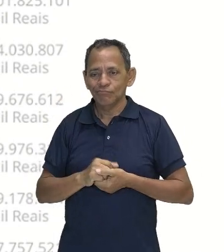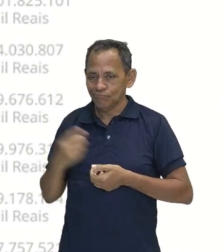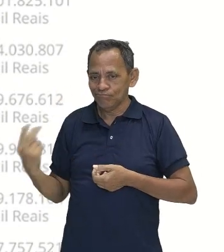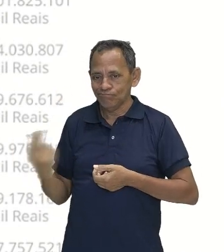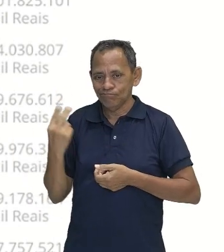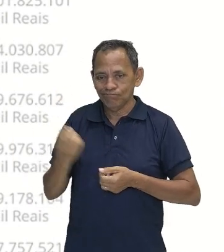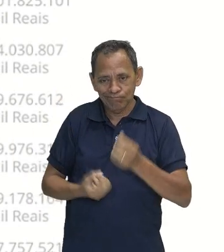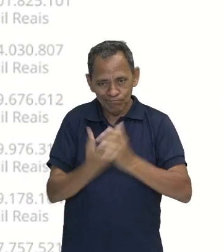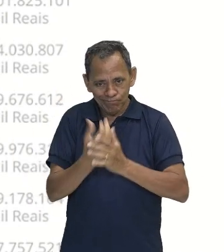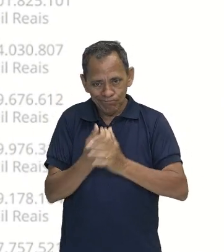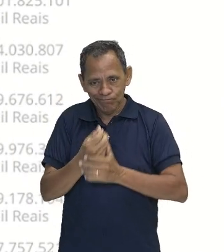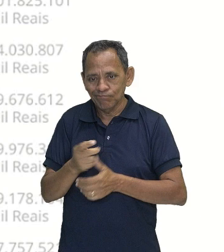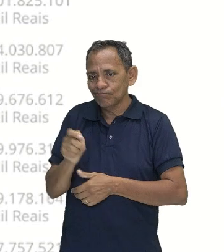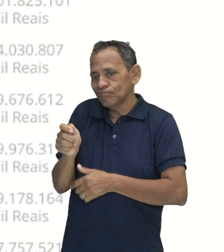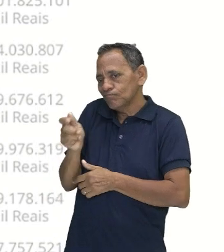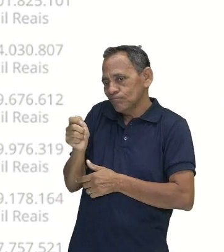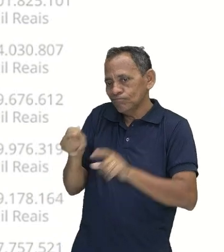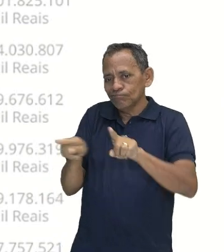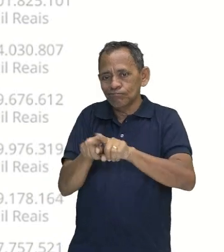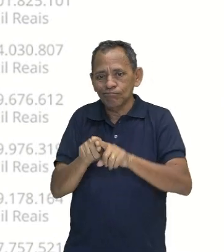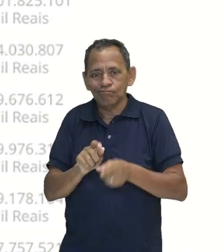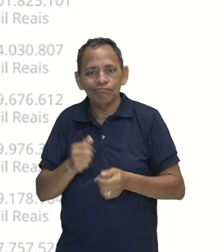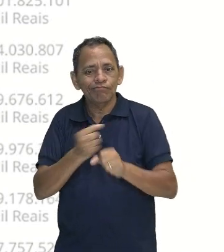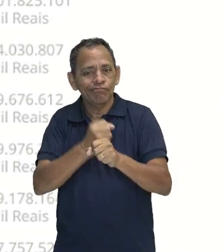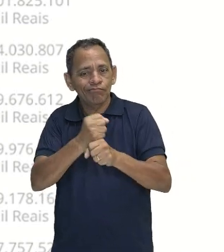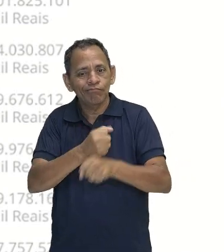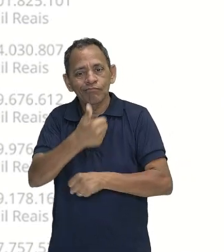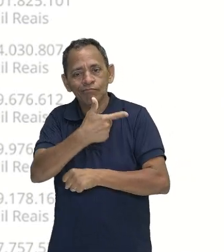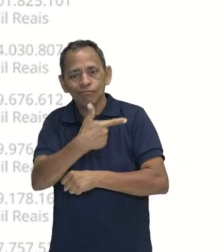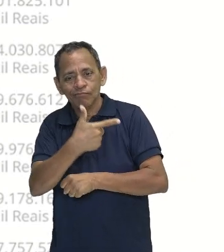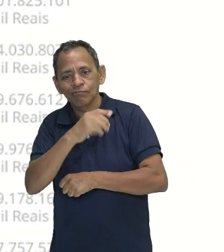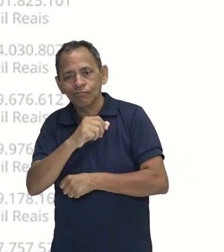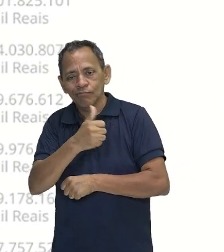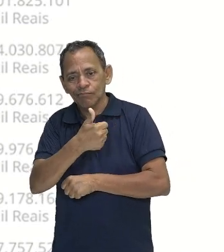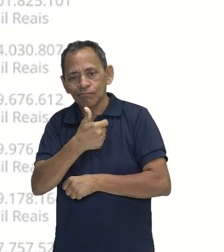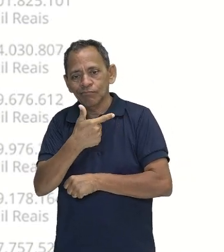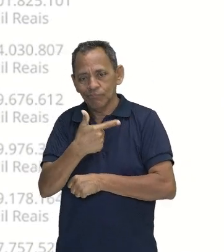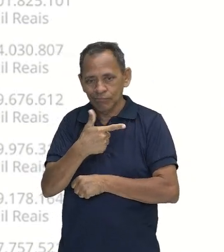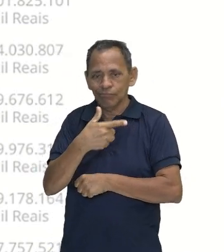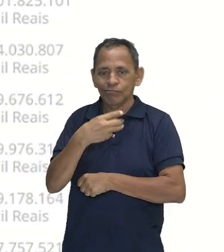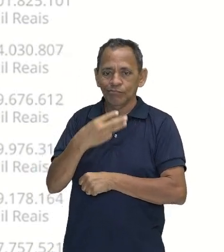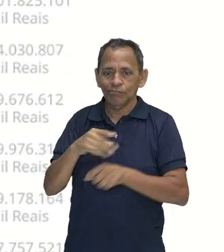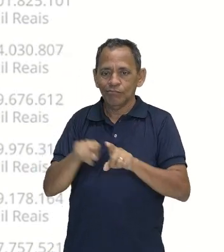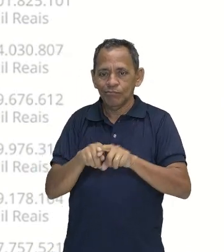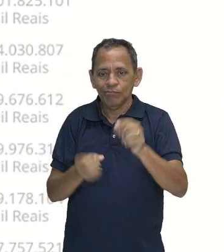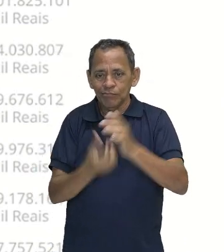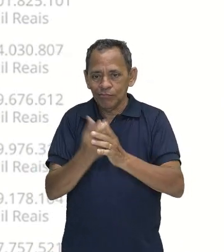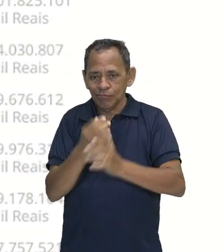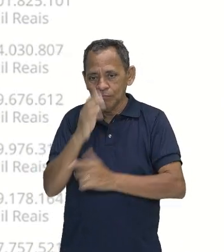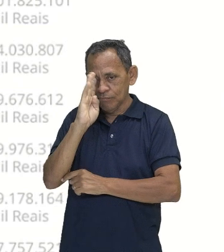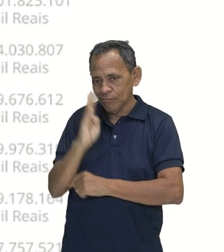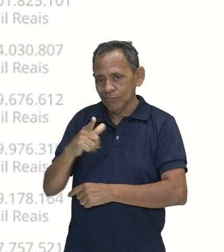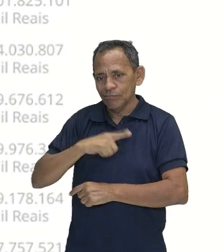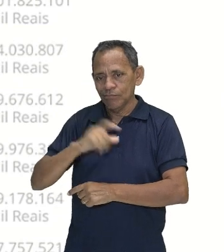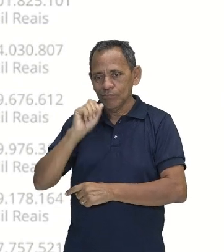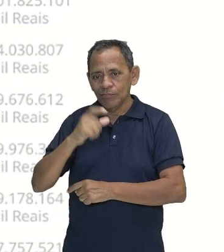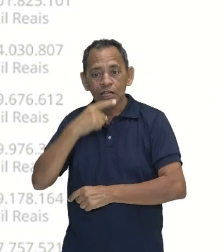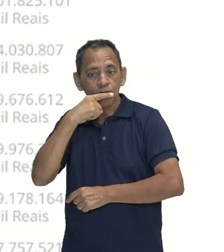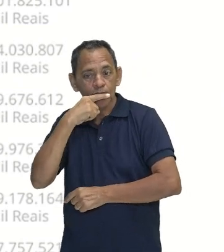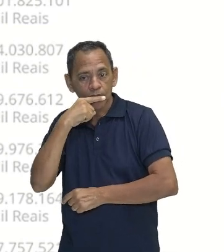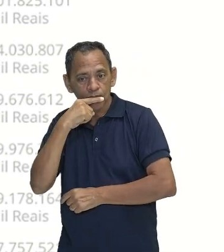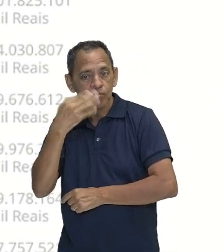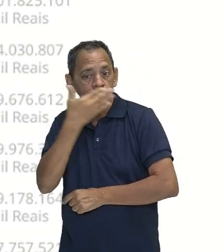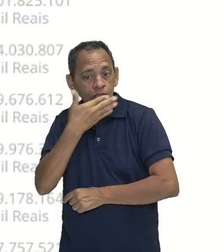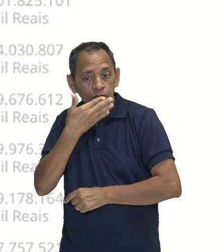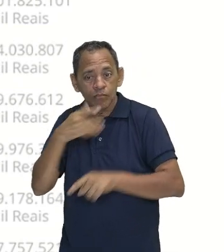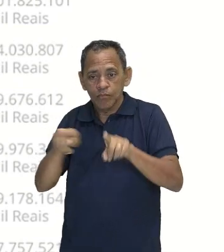nós temos a soja, dados do ano de 2023, a maior quantidade produzida no Brasil, nós temos a